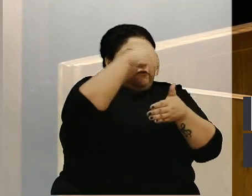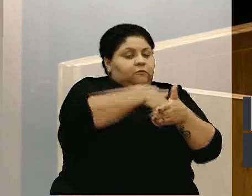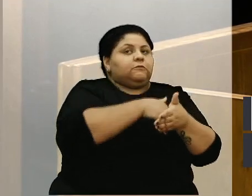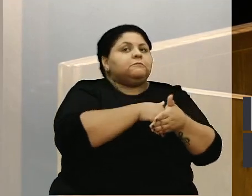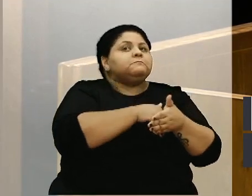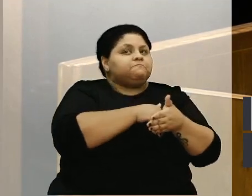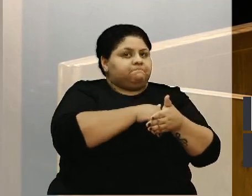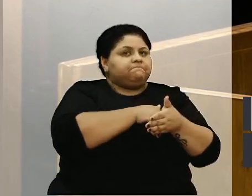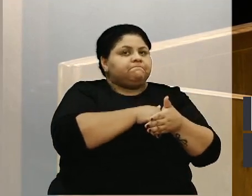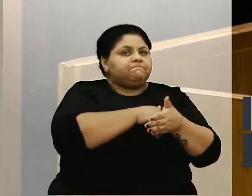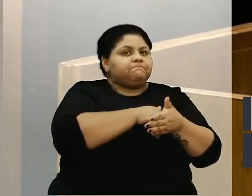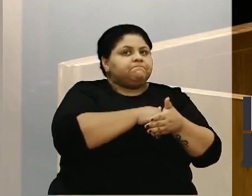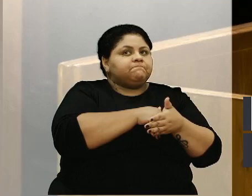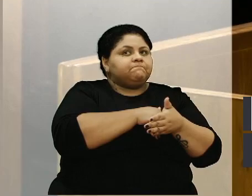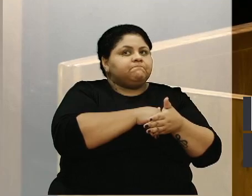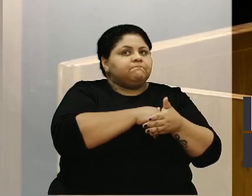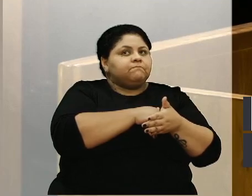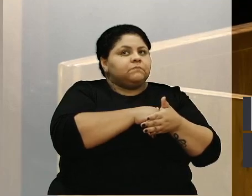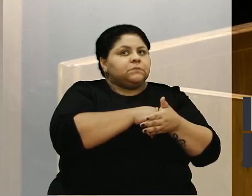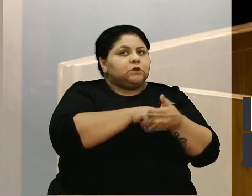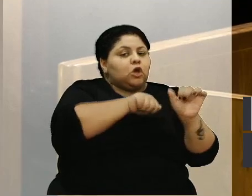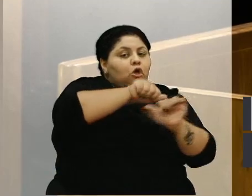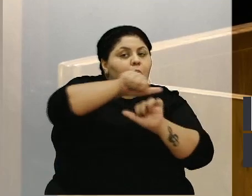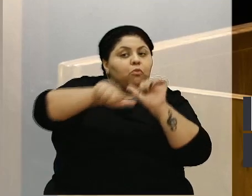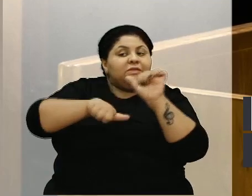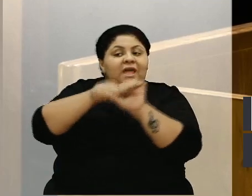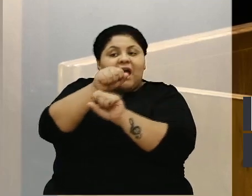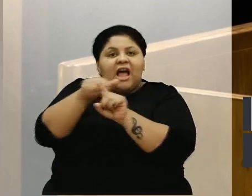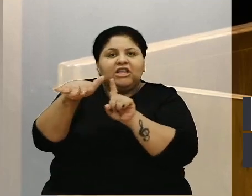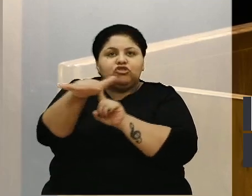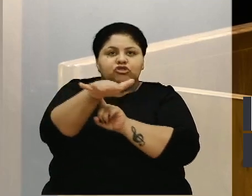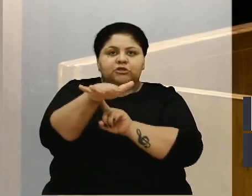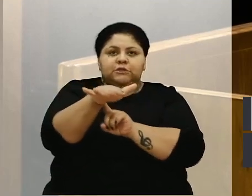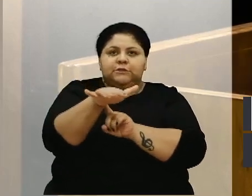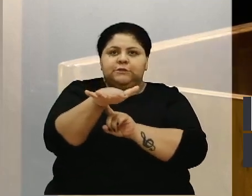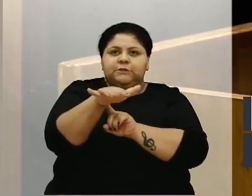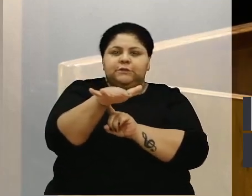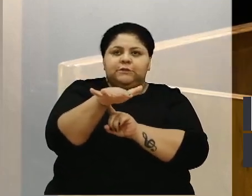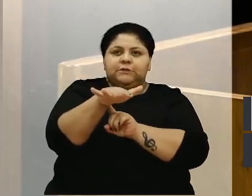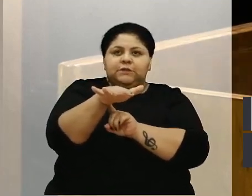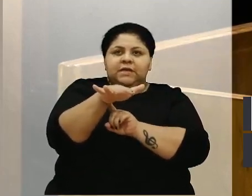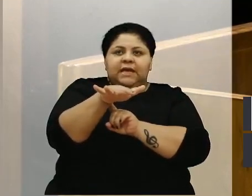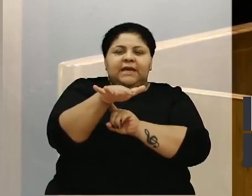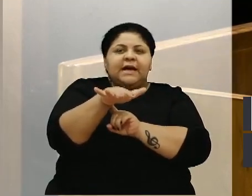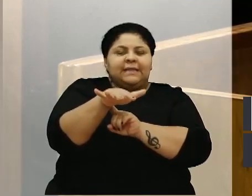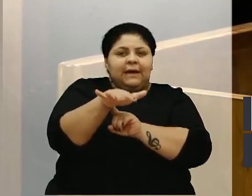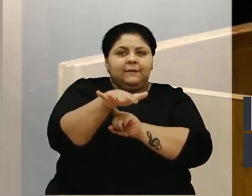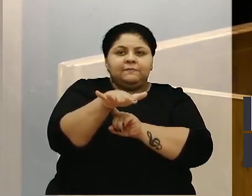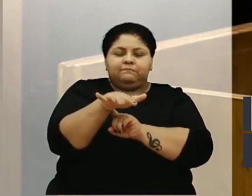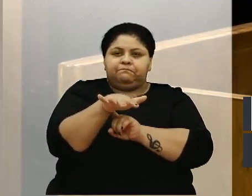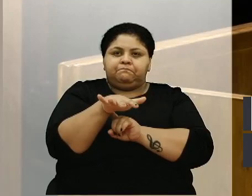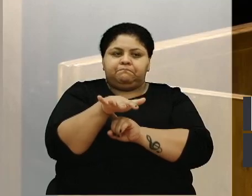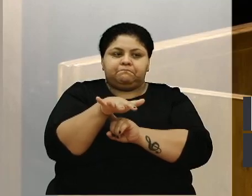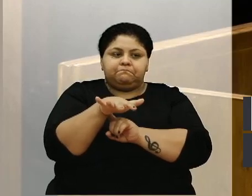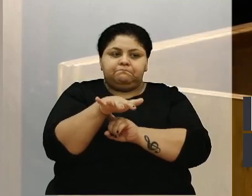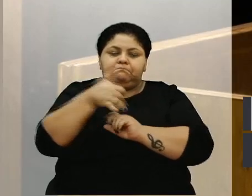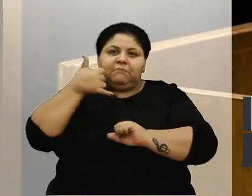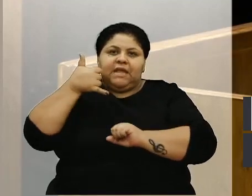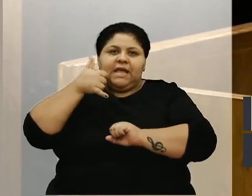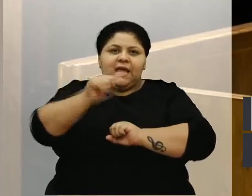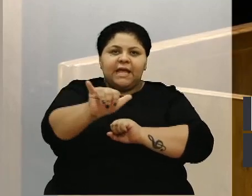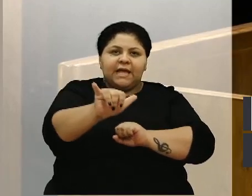estão tentando debriar a sociedade gaúcha, que aonde votaram sim